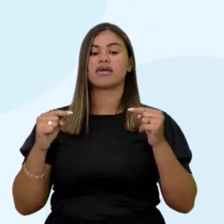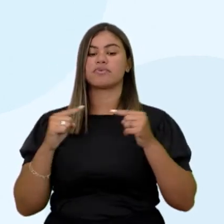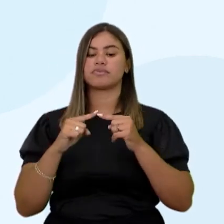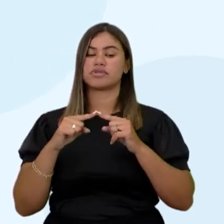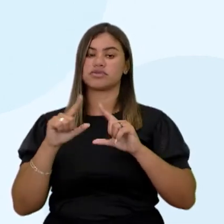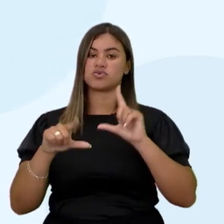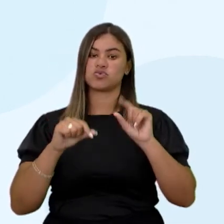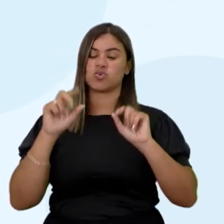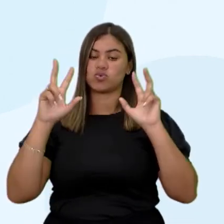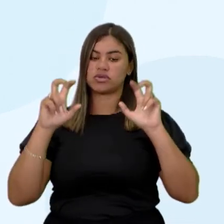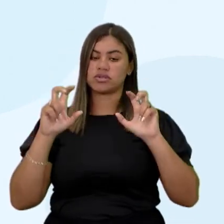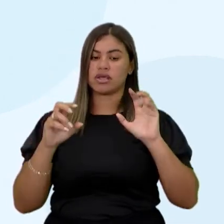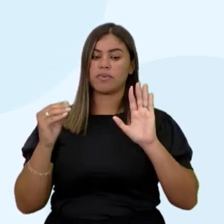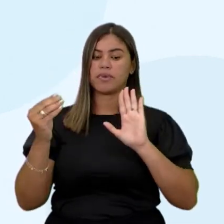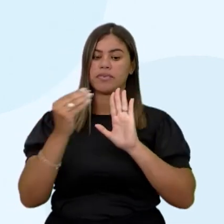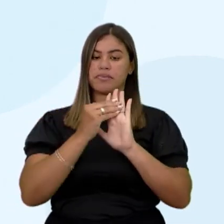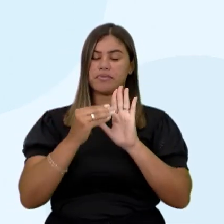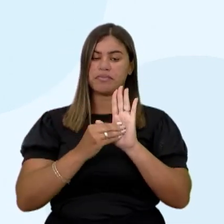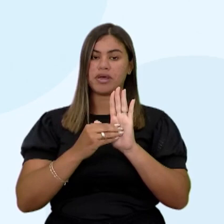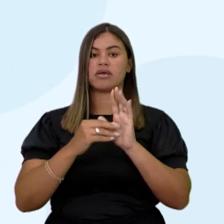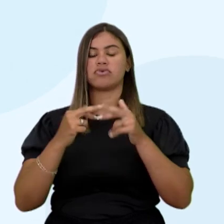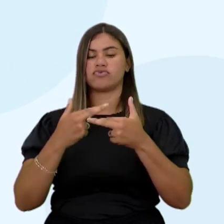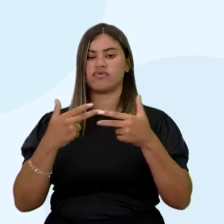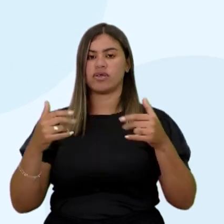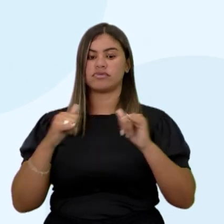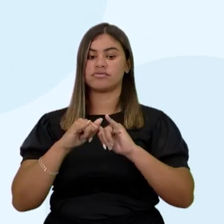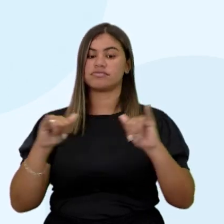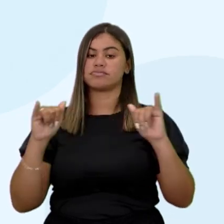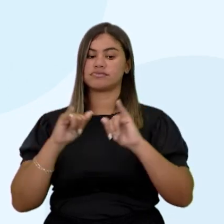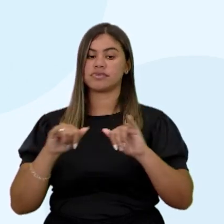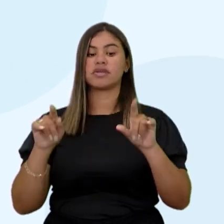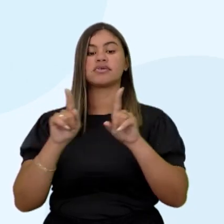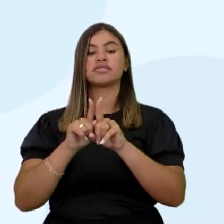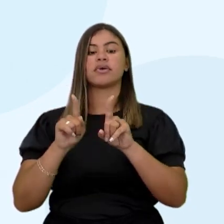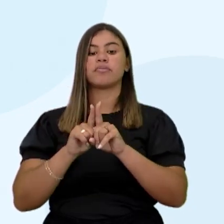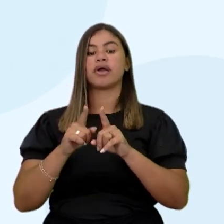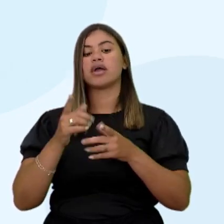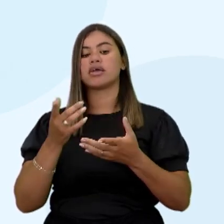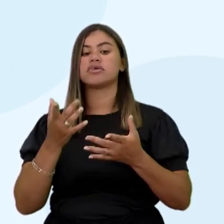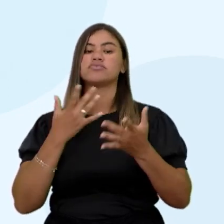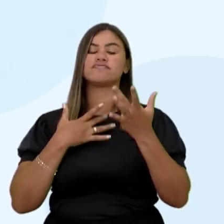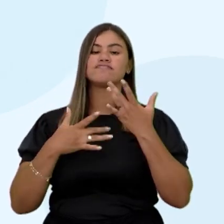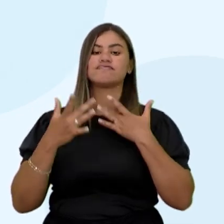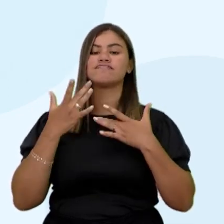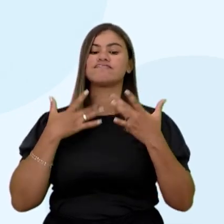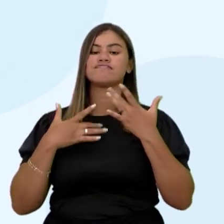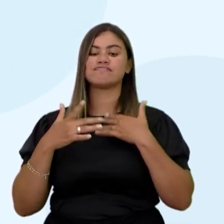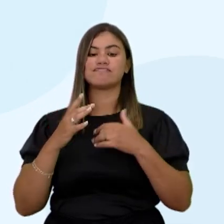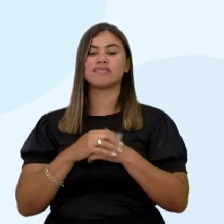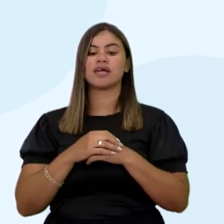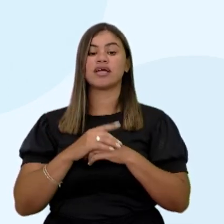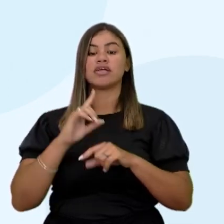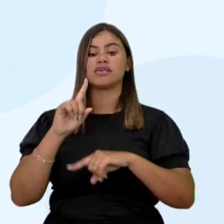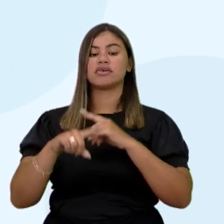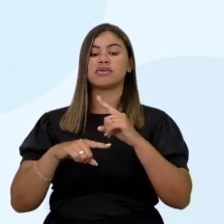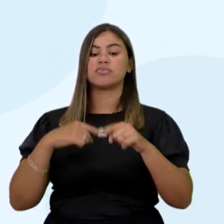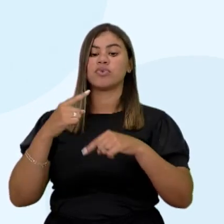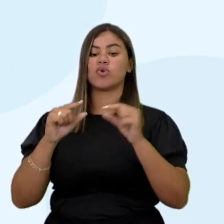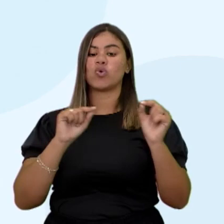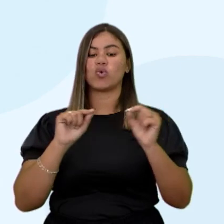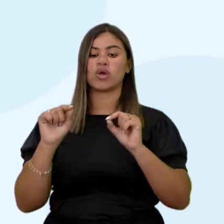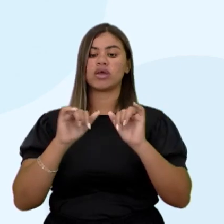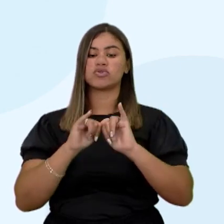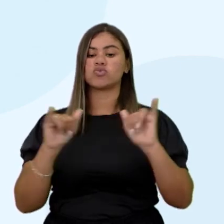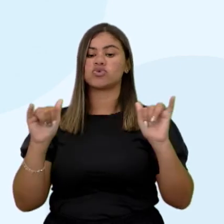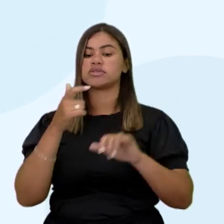às escolhas das pautas dos veículos de imprensa, assim como os interesses que as mobilizam. O que vem por aí? Notícias em